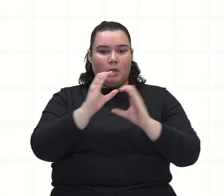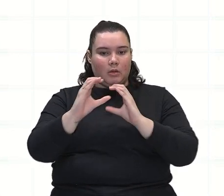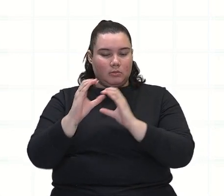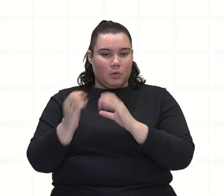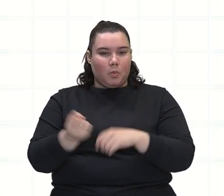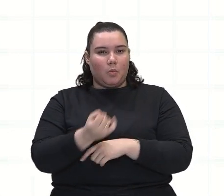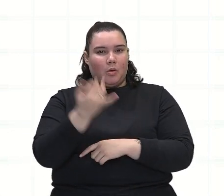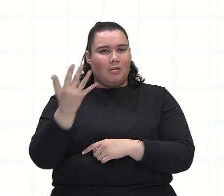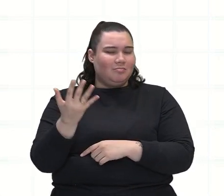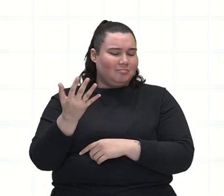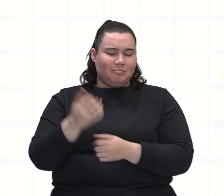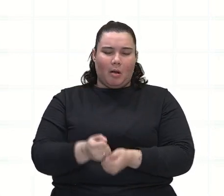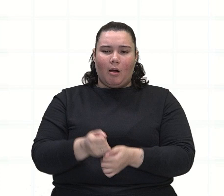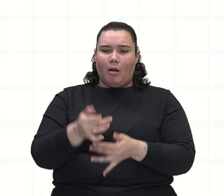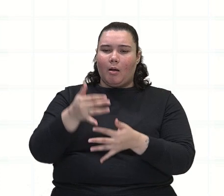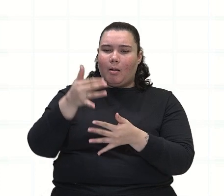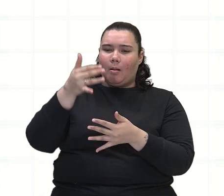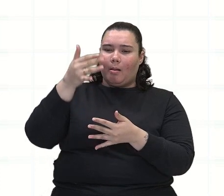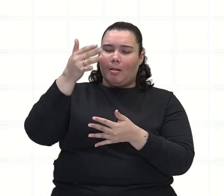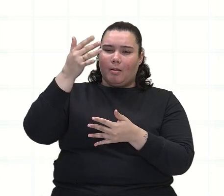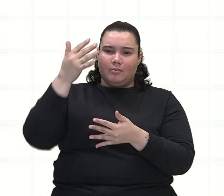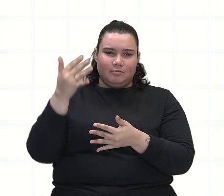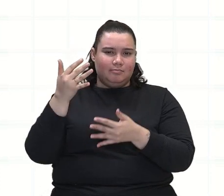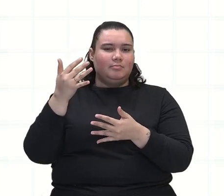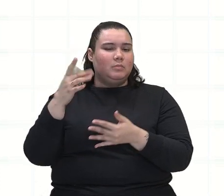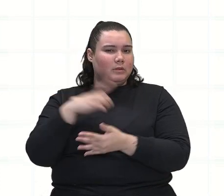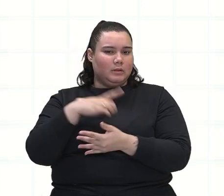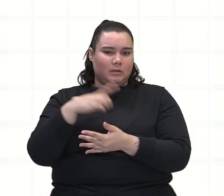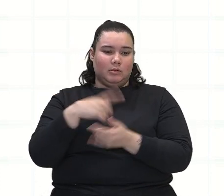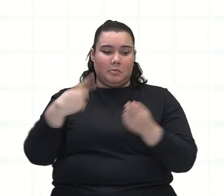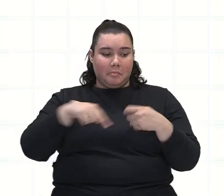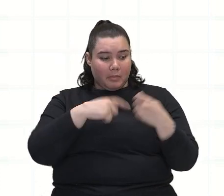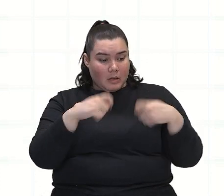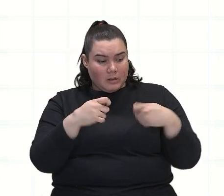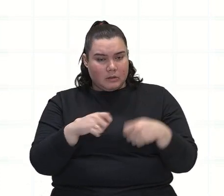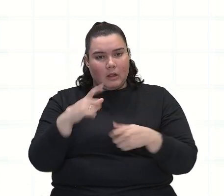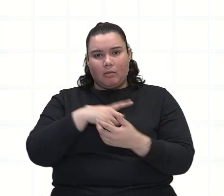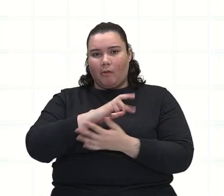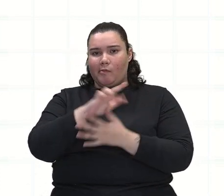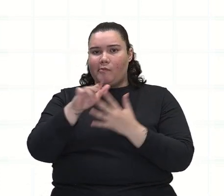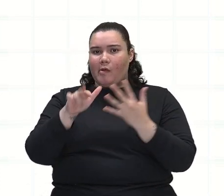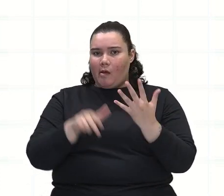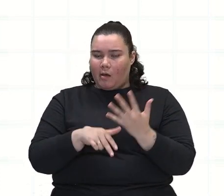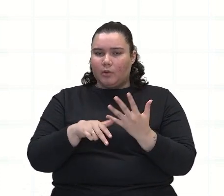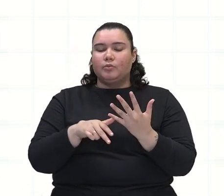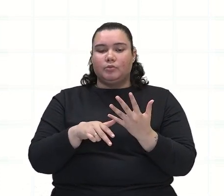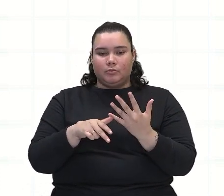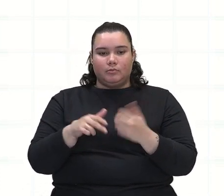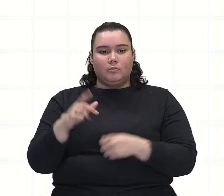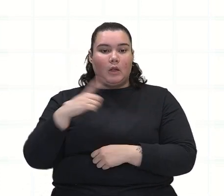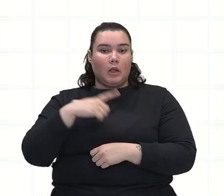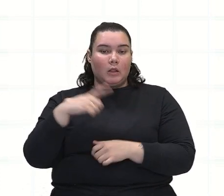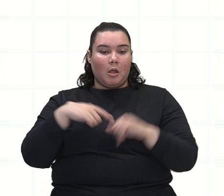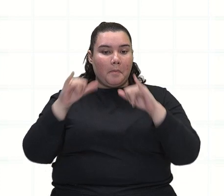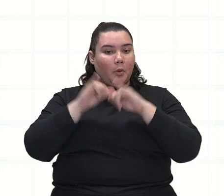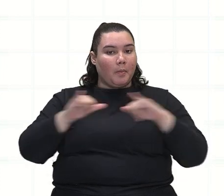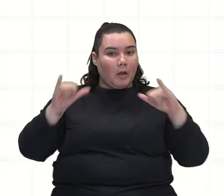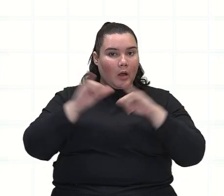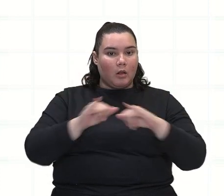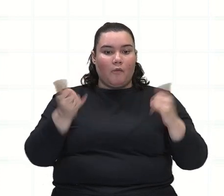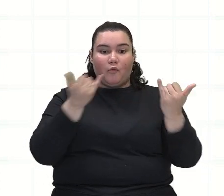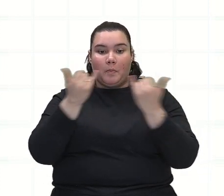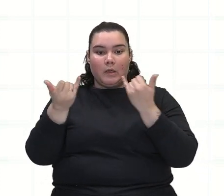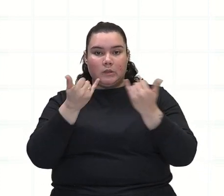são? Inúmeros, tantas quantas forem as nossas necessidades de interagir socialmente. Eu tenho a propaganda, a